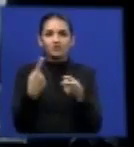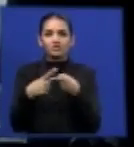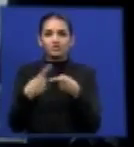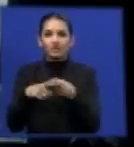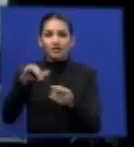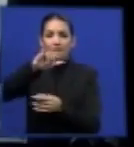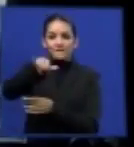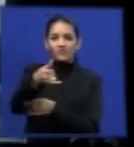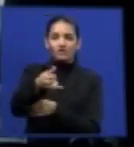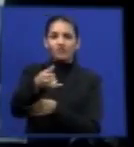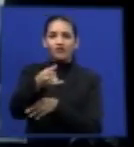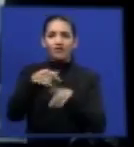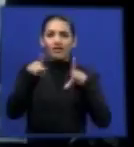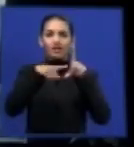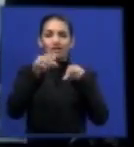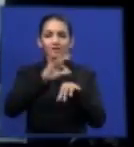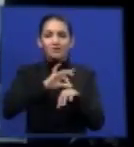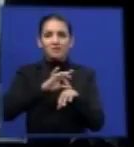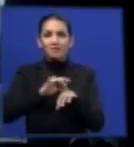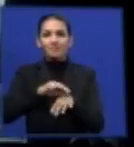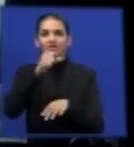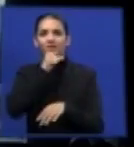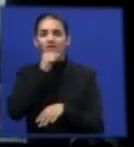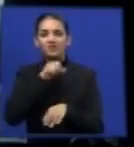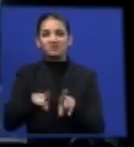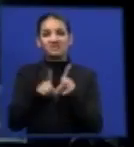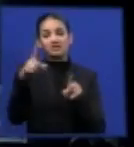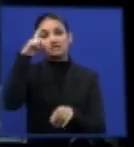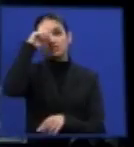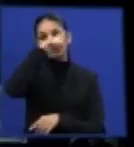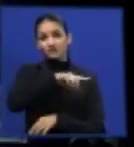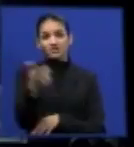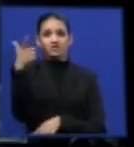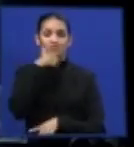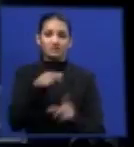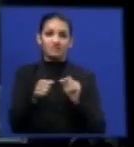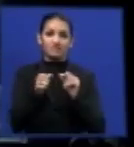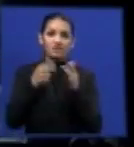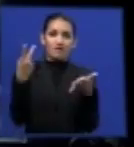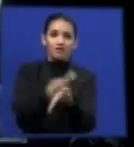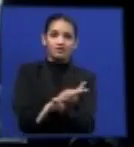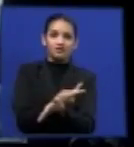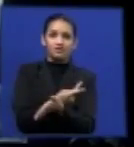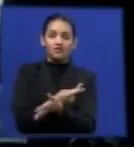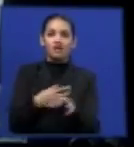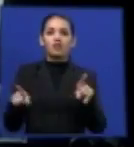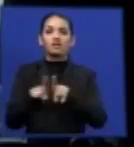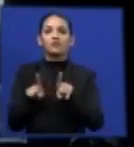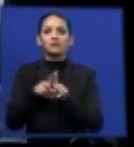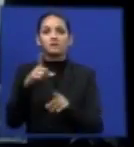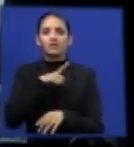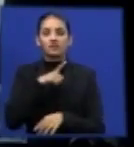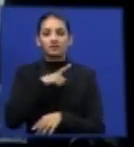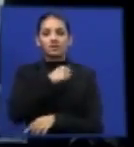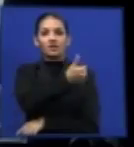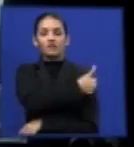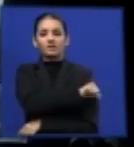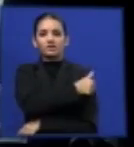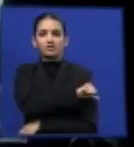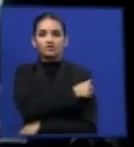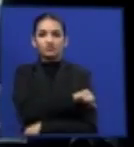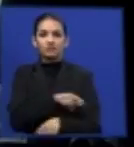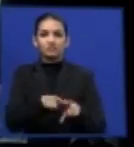e tivemos dificuldades de fazer comprir isso por uma série de questões há também no Rio de Janeiro um polo